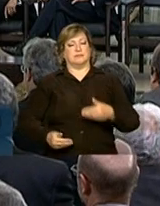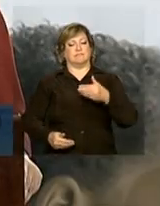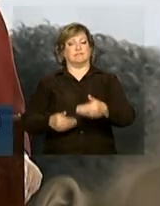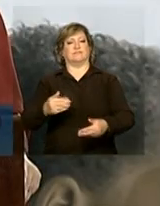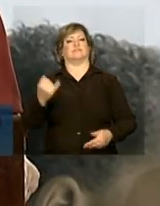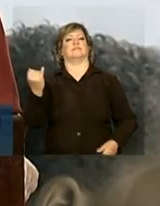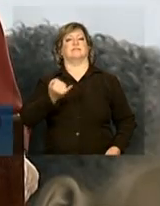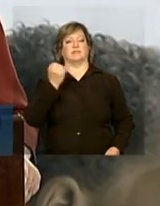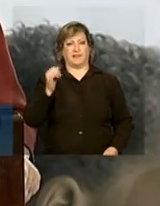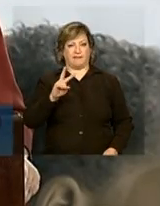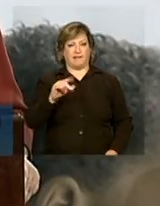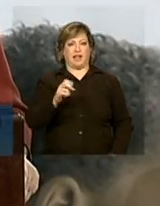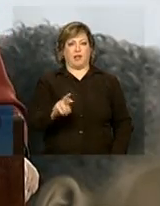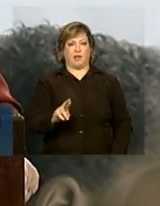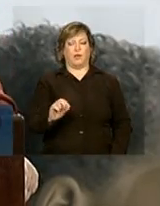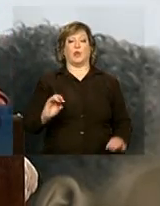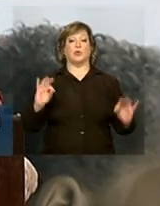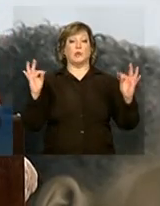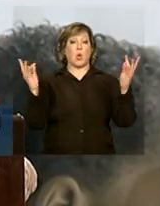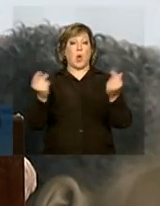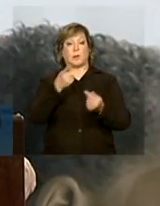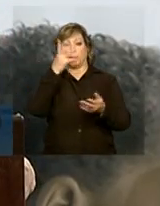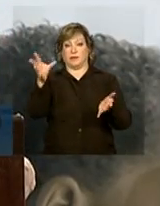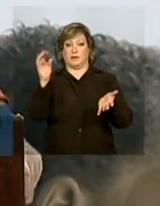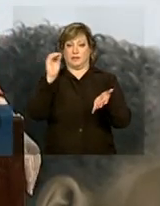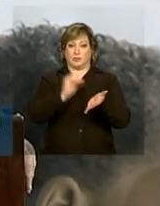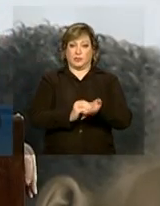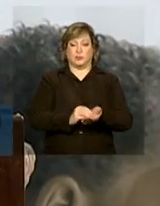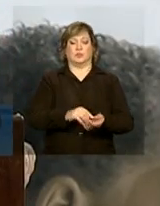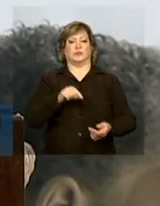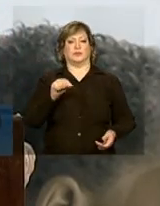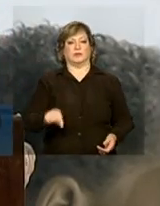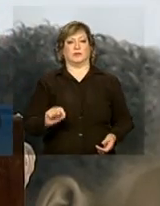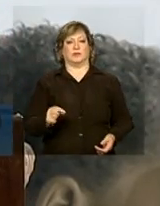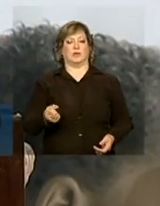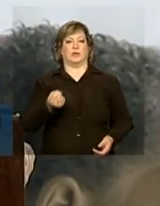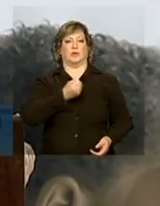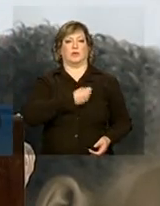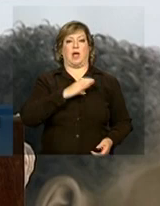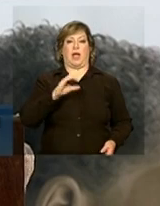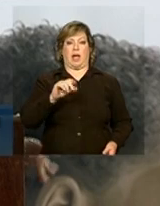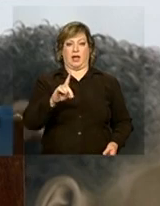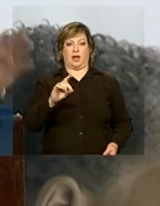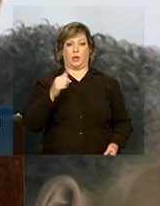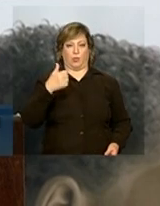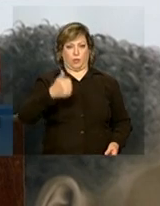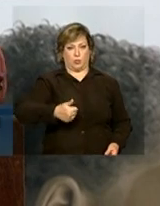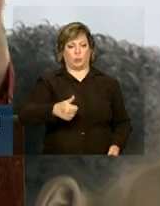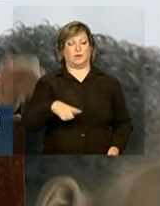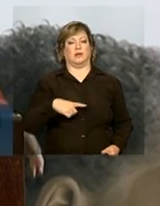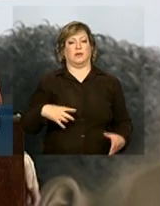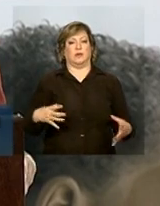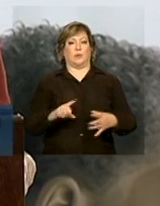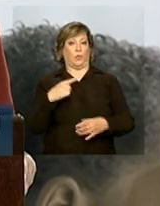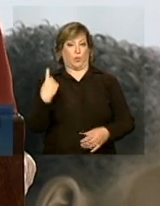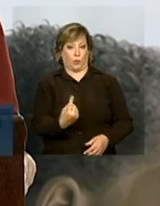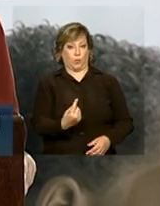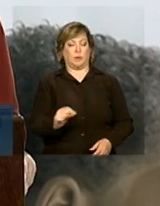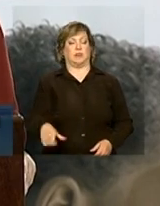significativos. Todos os cadastrados no nosso cadastro único, que